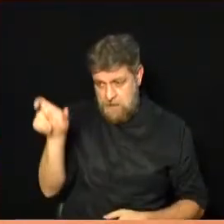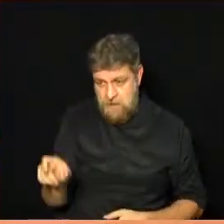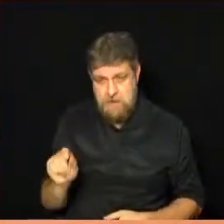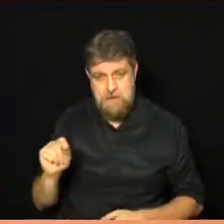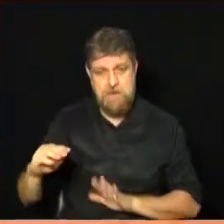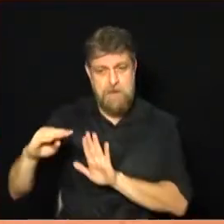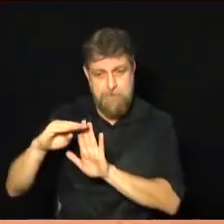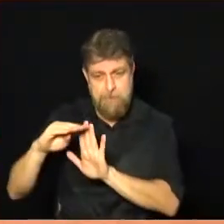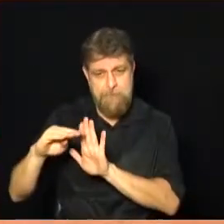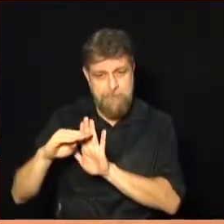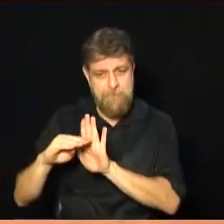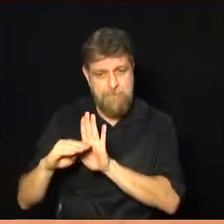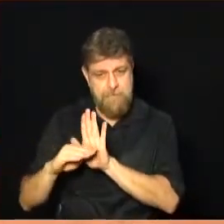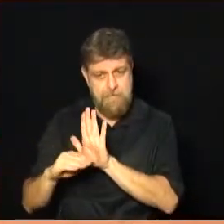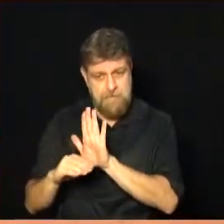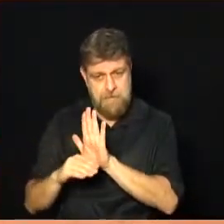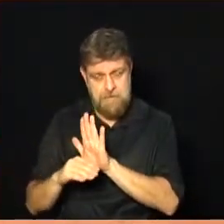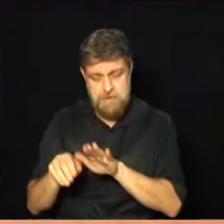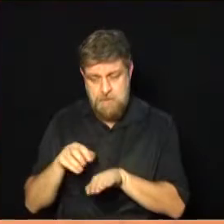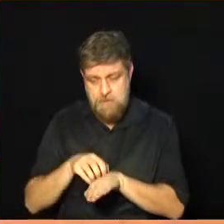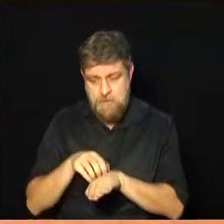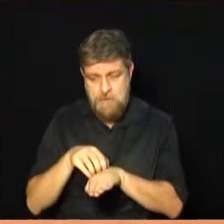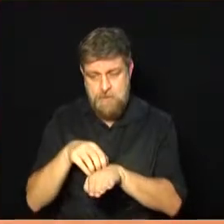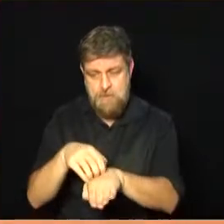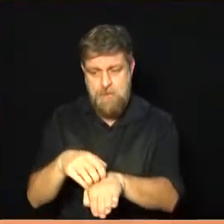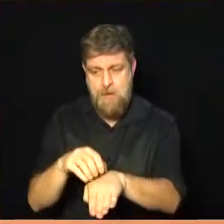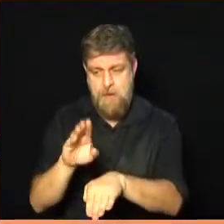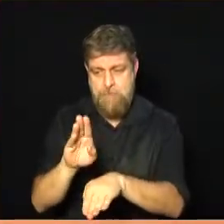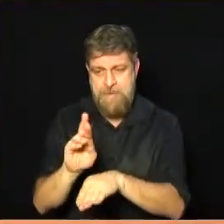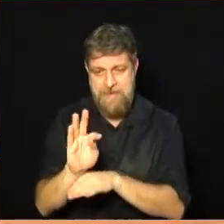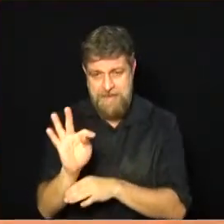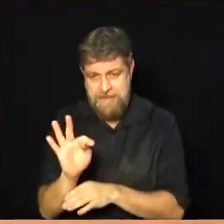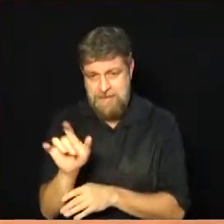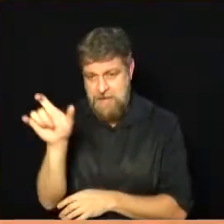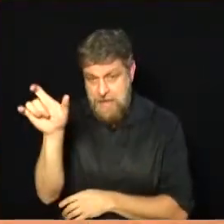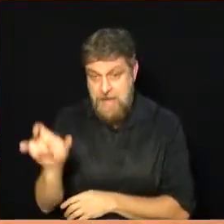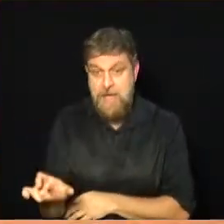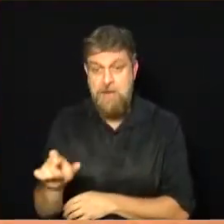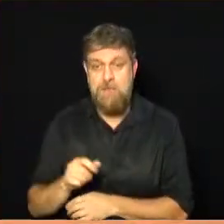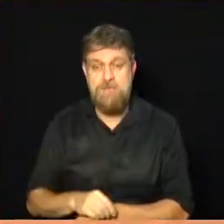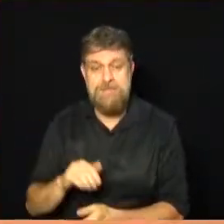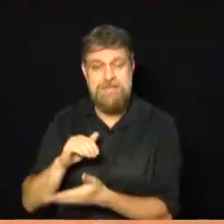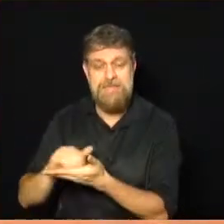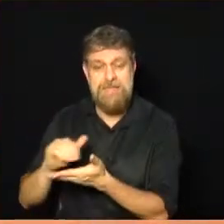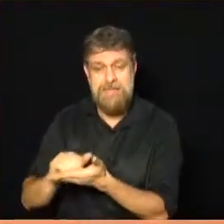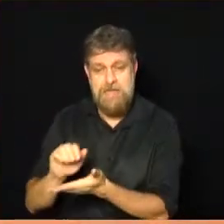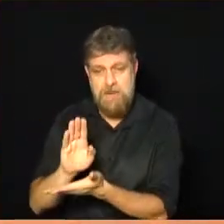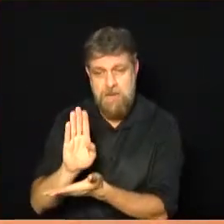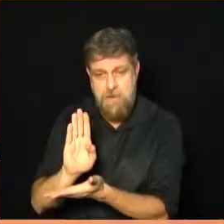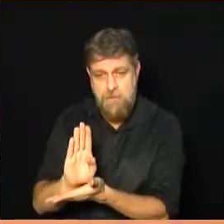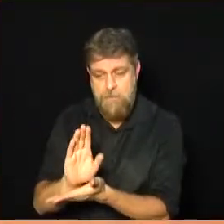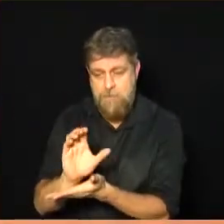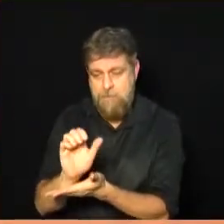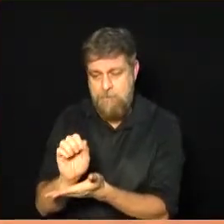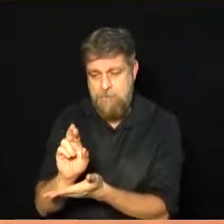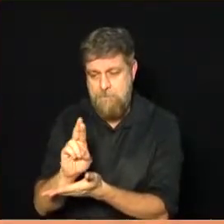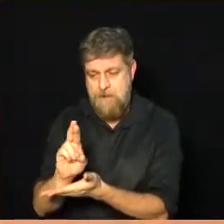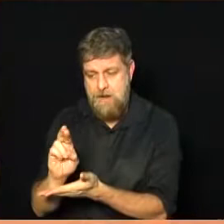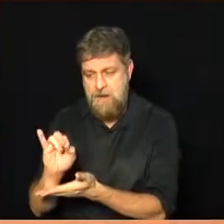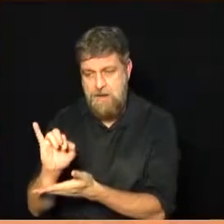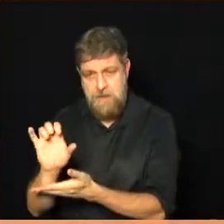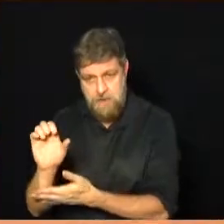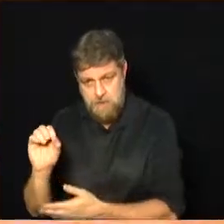pauta do BRT é o secretário Barreiro. Então eu gostaria de passar a palavra